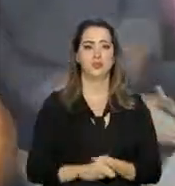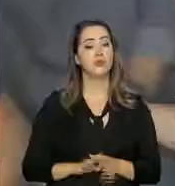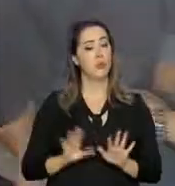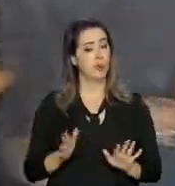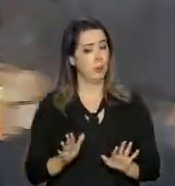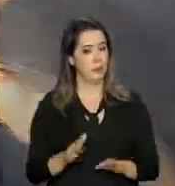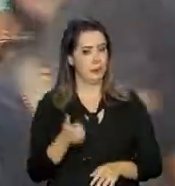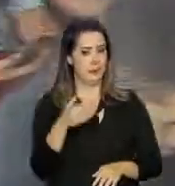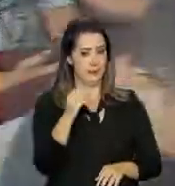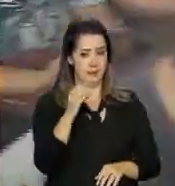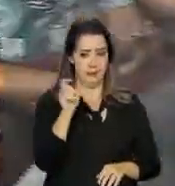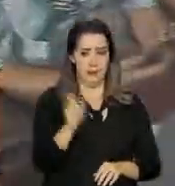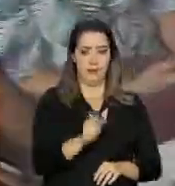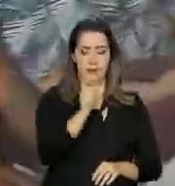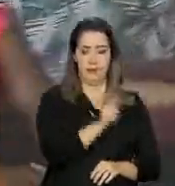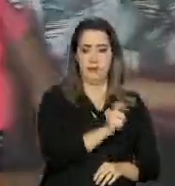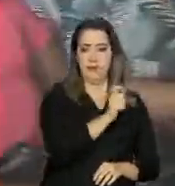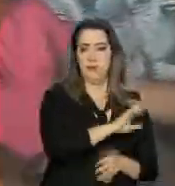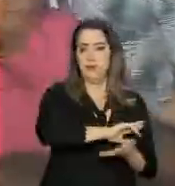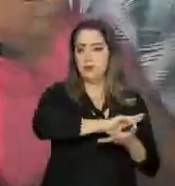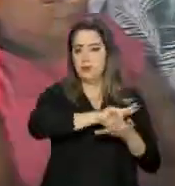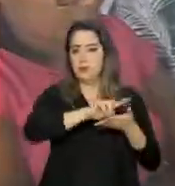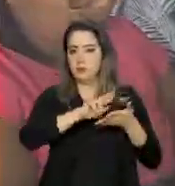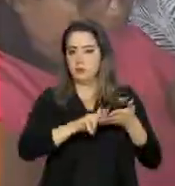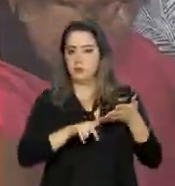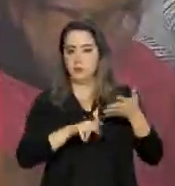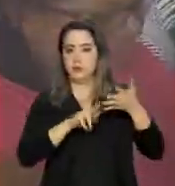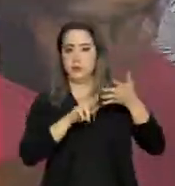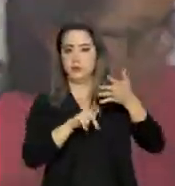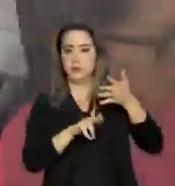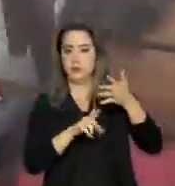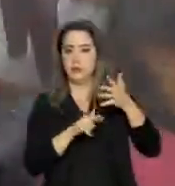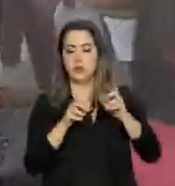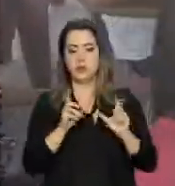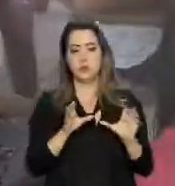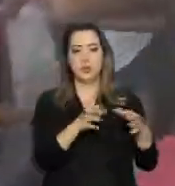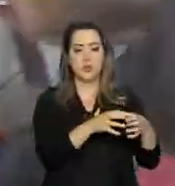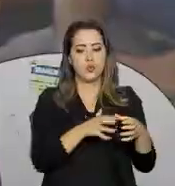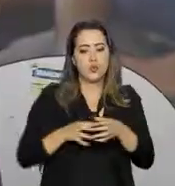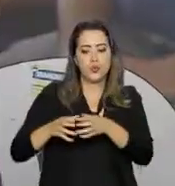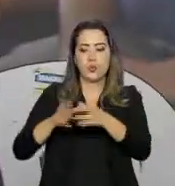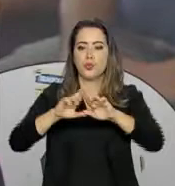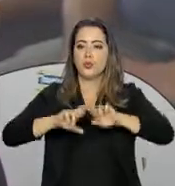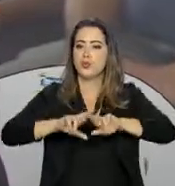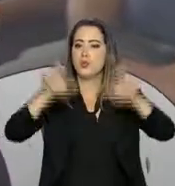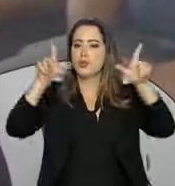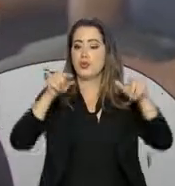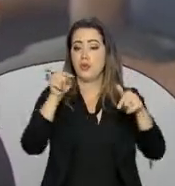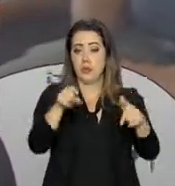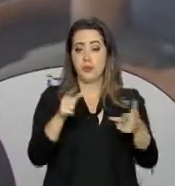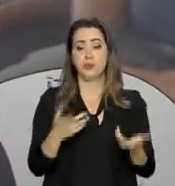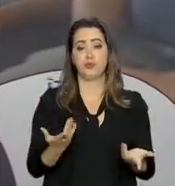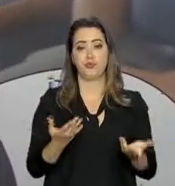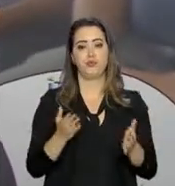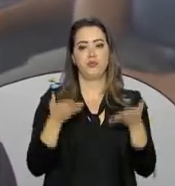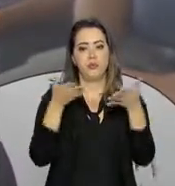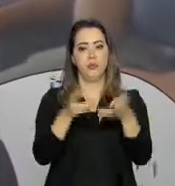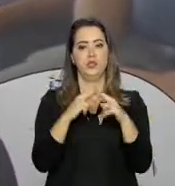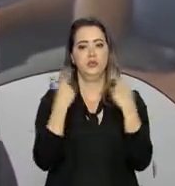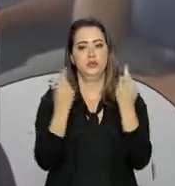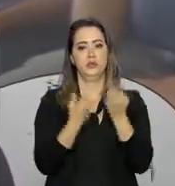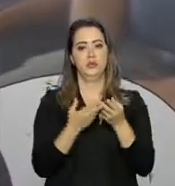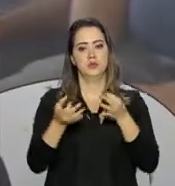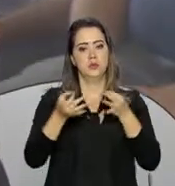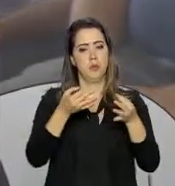operadores de turismo pequenos empresários e lideranças populares e autoridades participaram da audiência para discutir a concessão